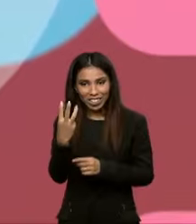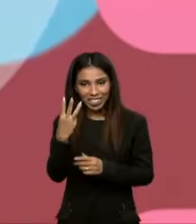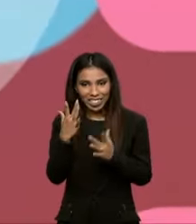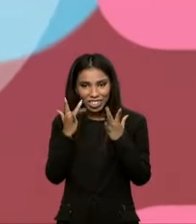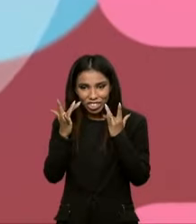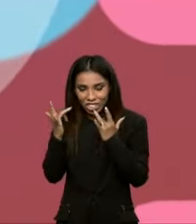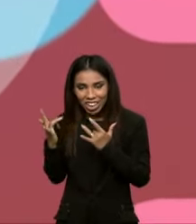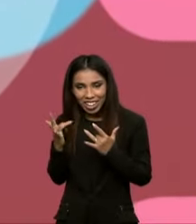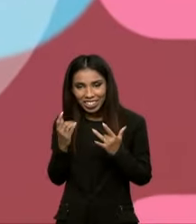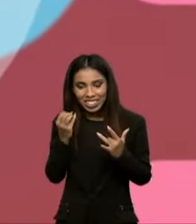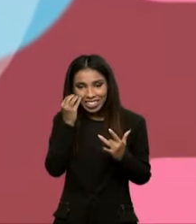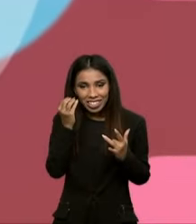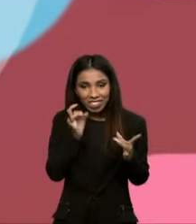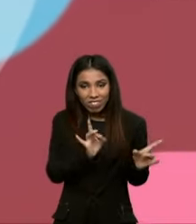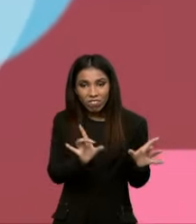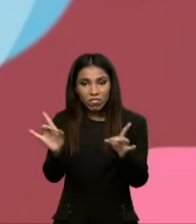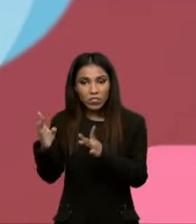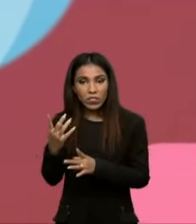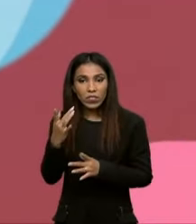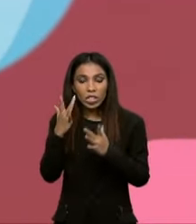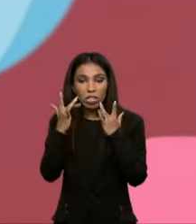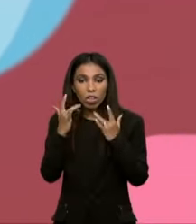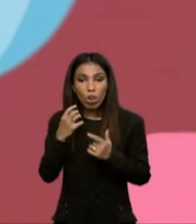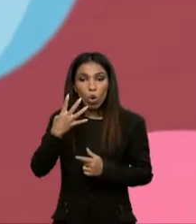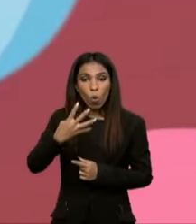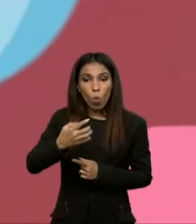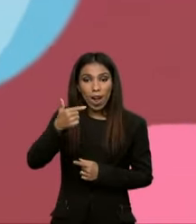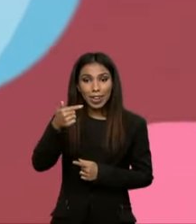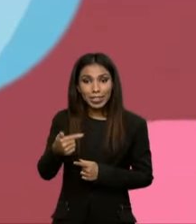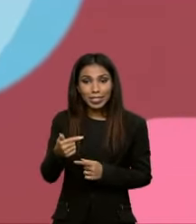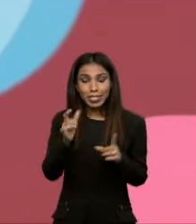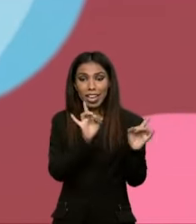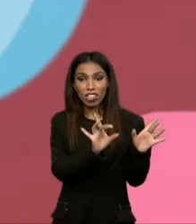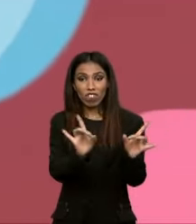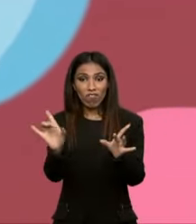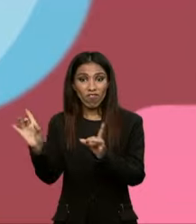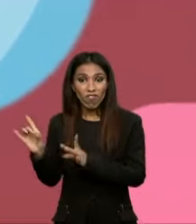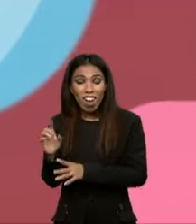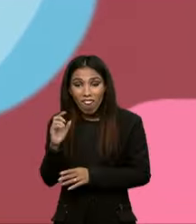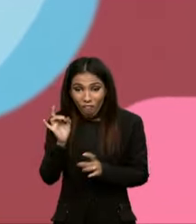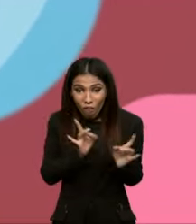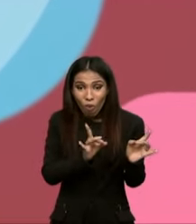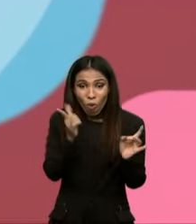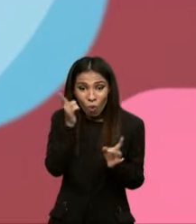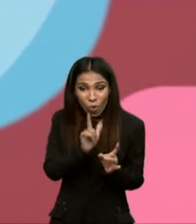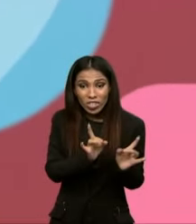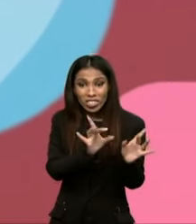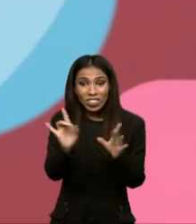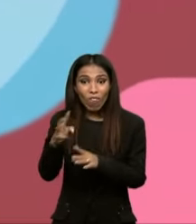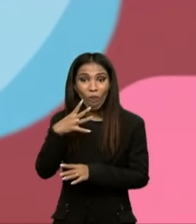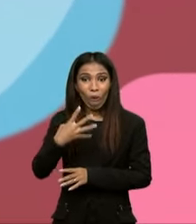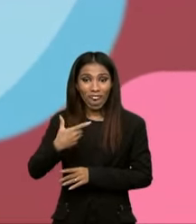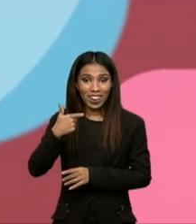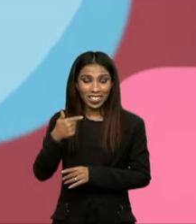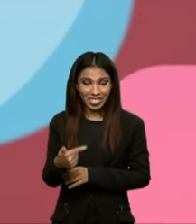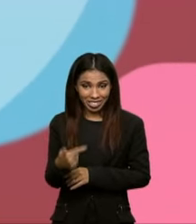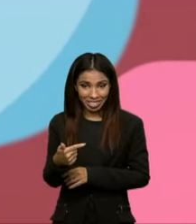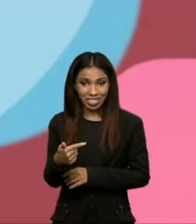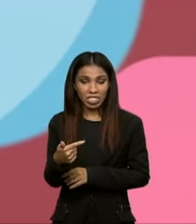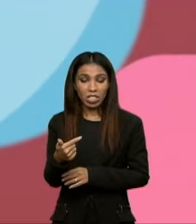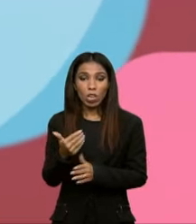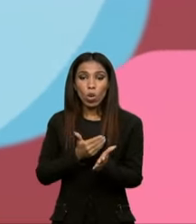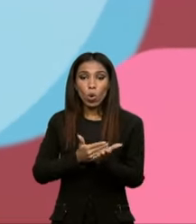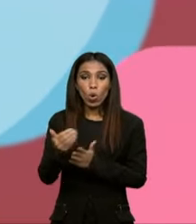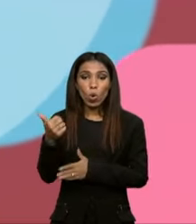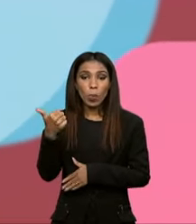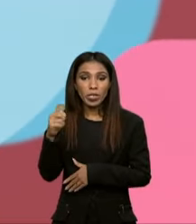3 teatros, eu saí de lá com 47 vendas. Eu vendi 47 apresentações de Tom na Fazenda e começaram dia